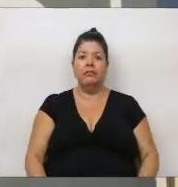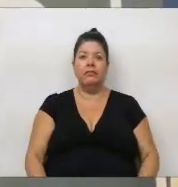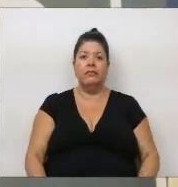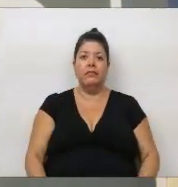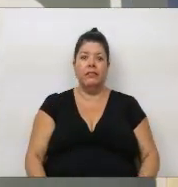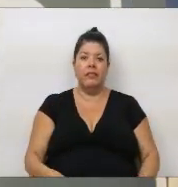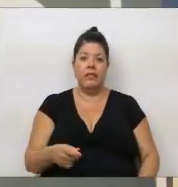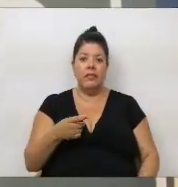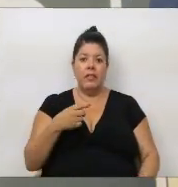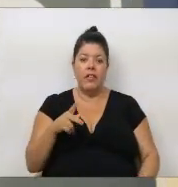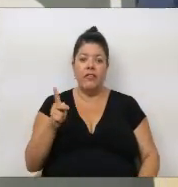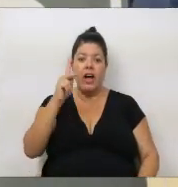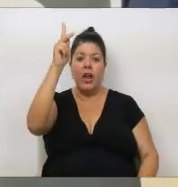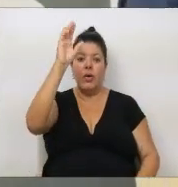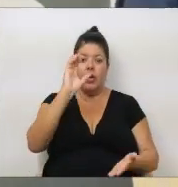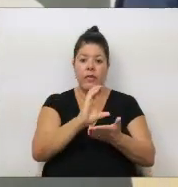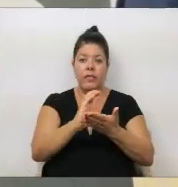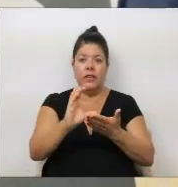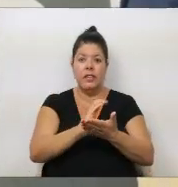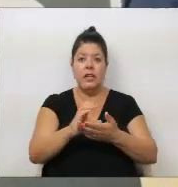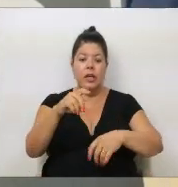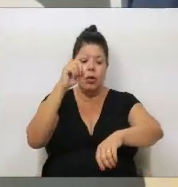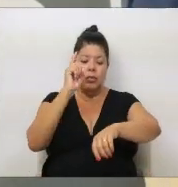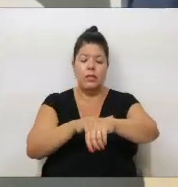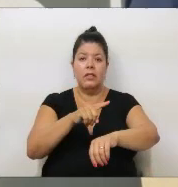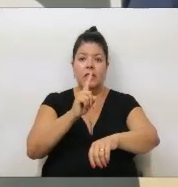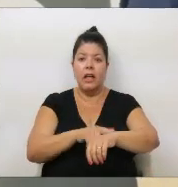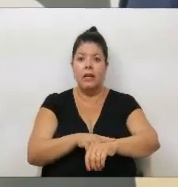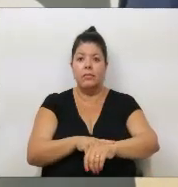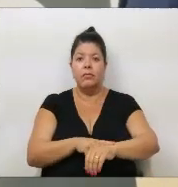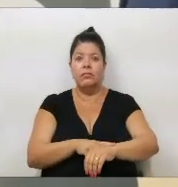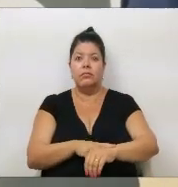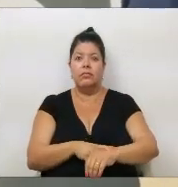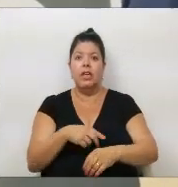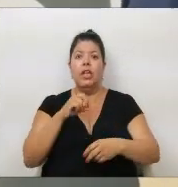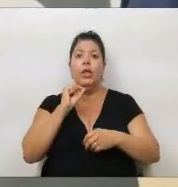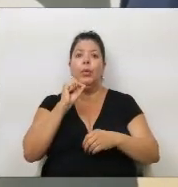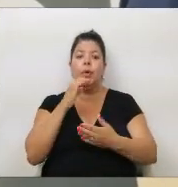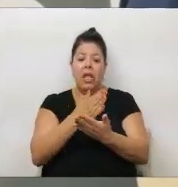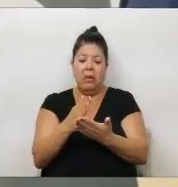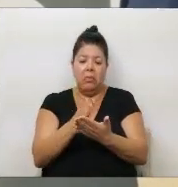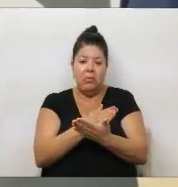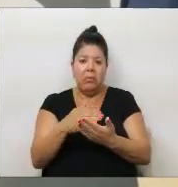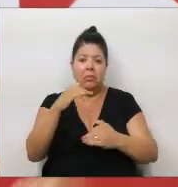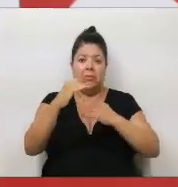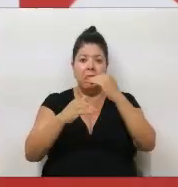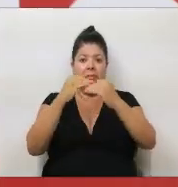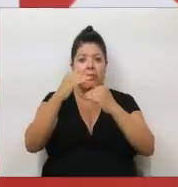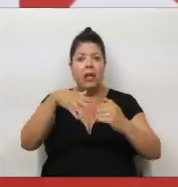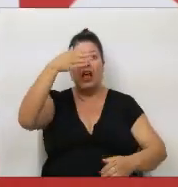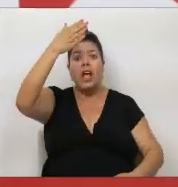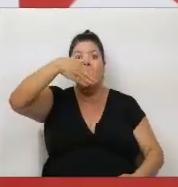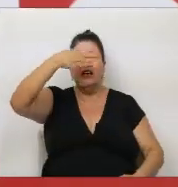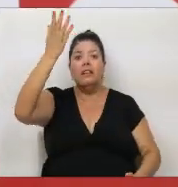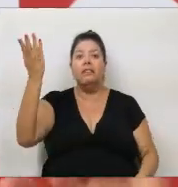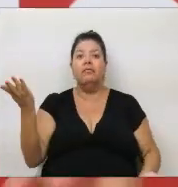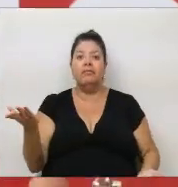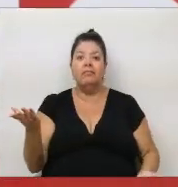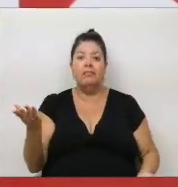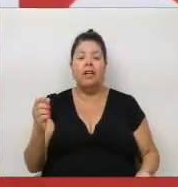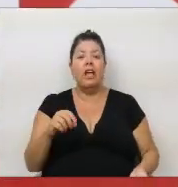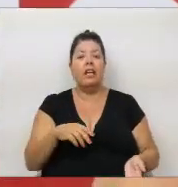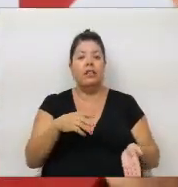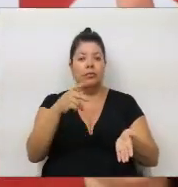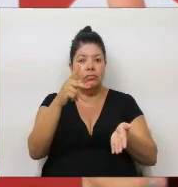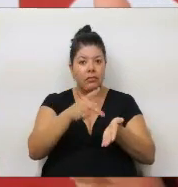a obra, o valor investido, o tempo da obra e o material investido. Isso é a transparência que a gente considera e que é